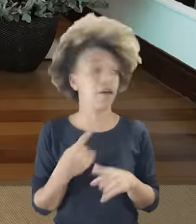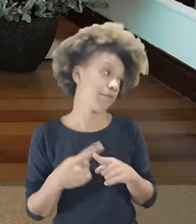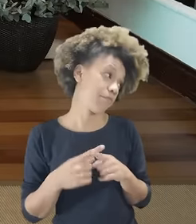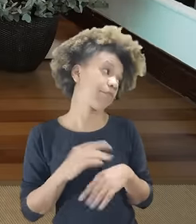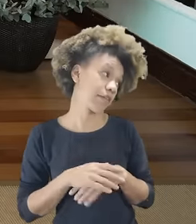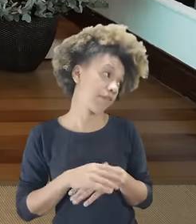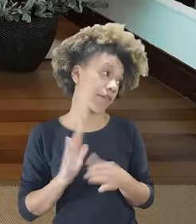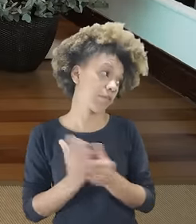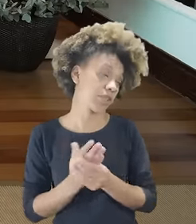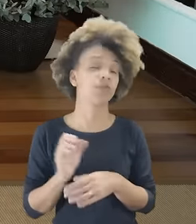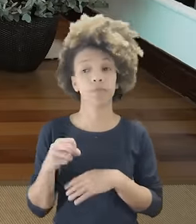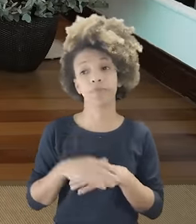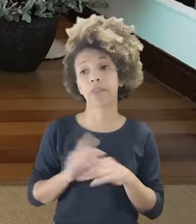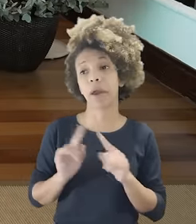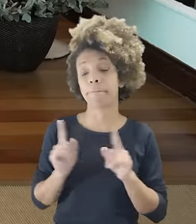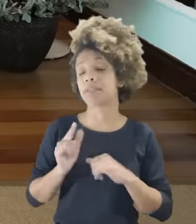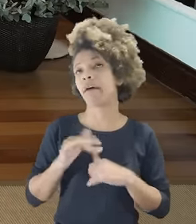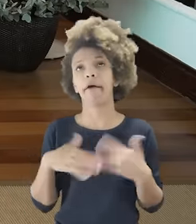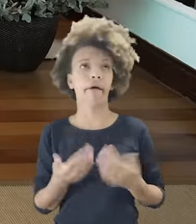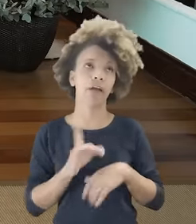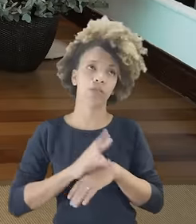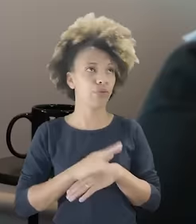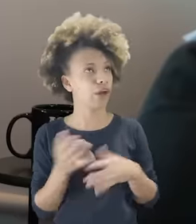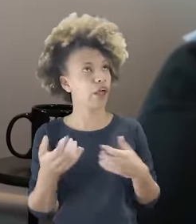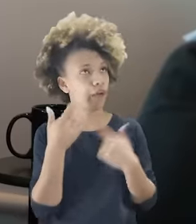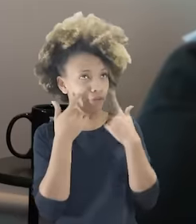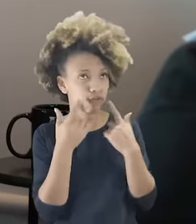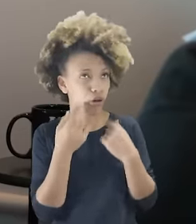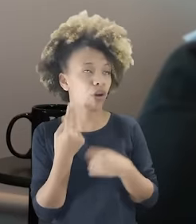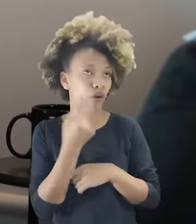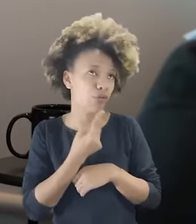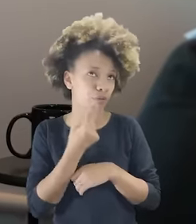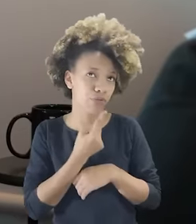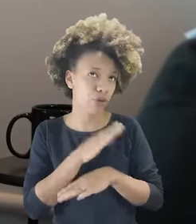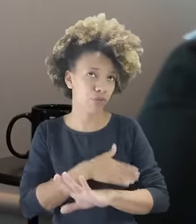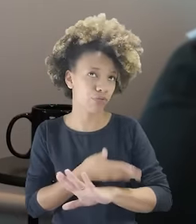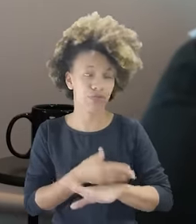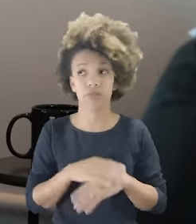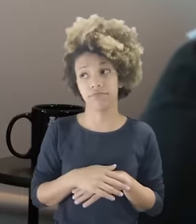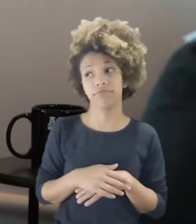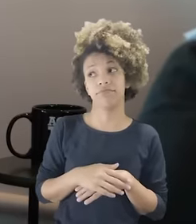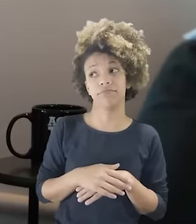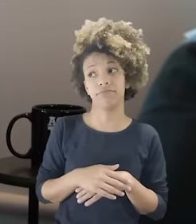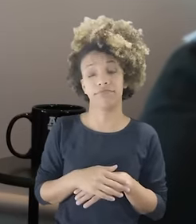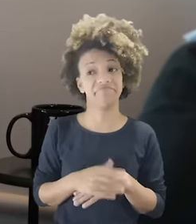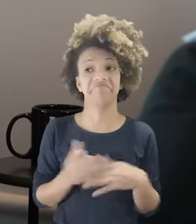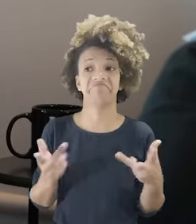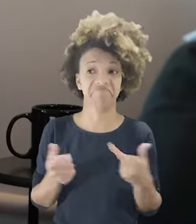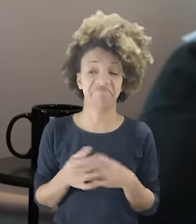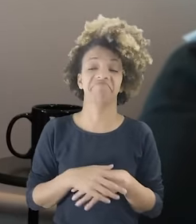entendi entendi essa paciente mesmo sabe Doutora eu choro duas horas do meu dia primeiro